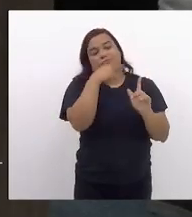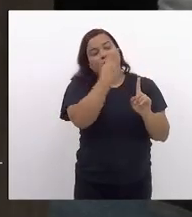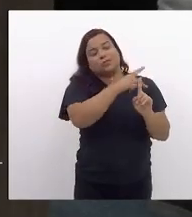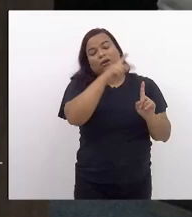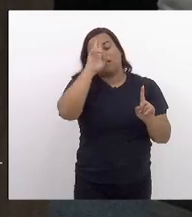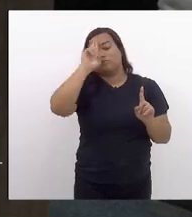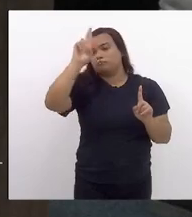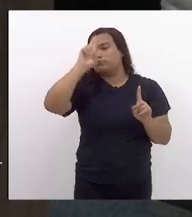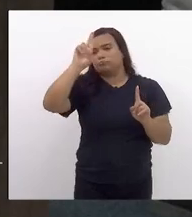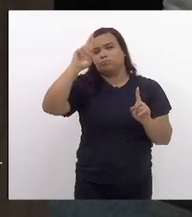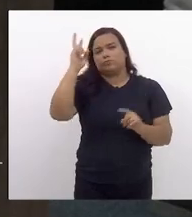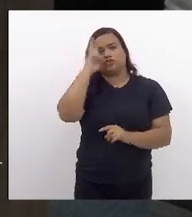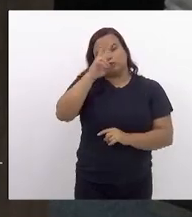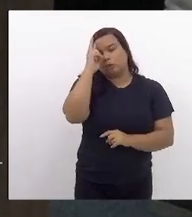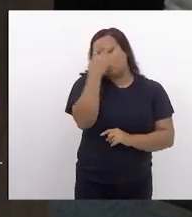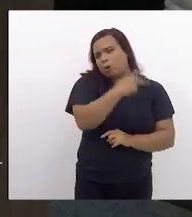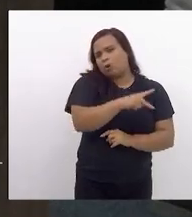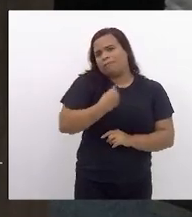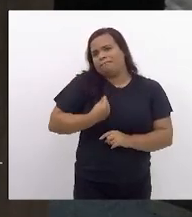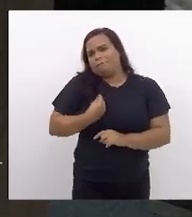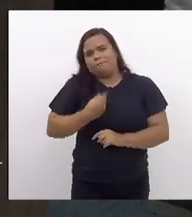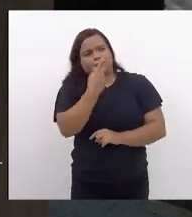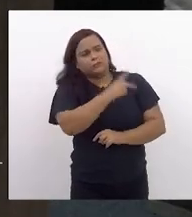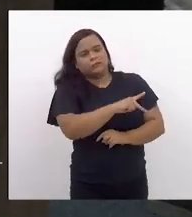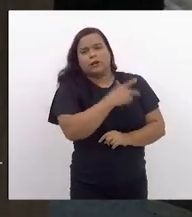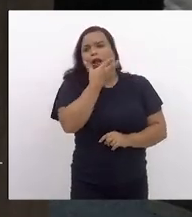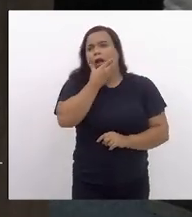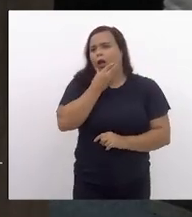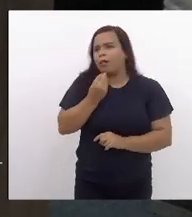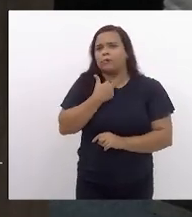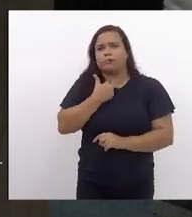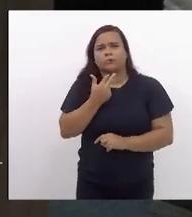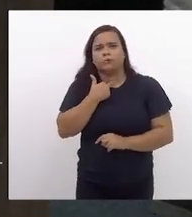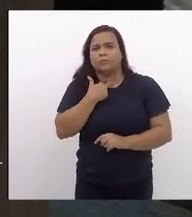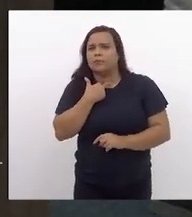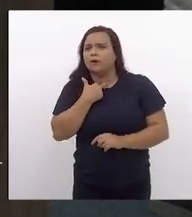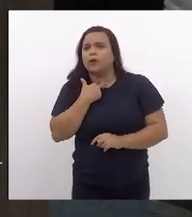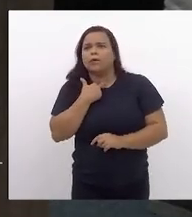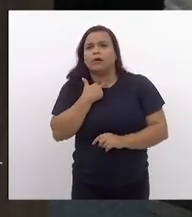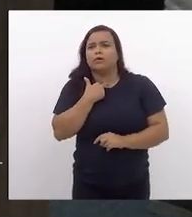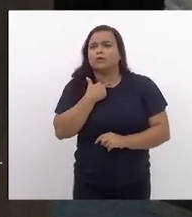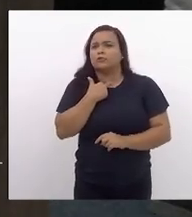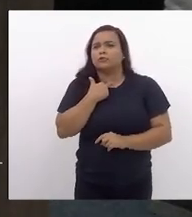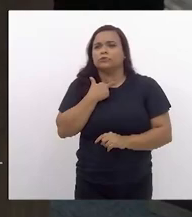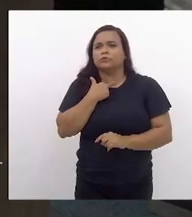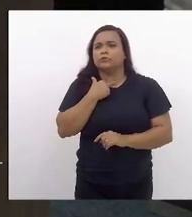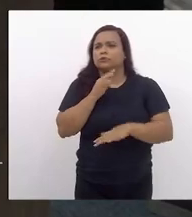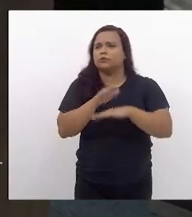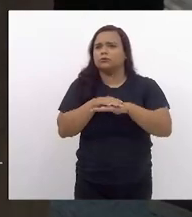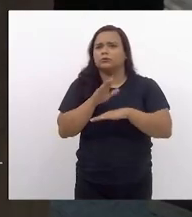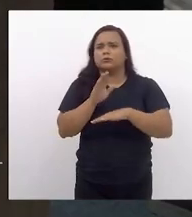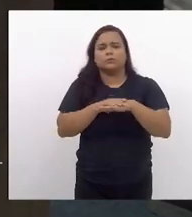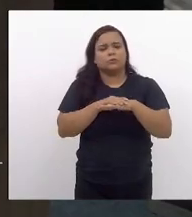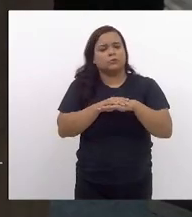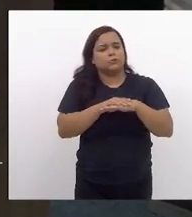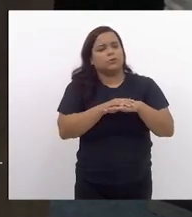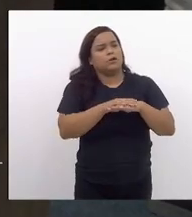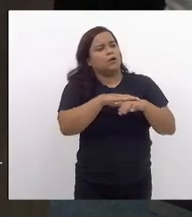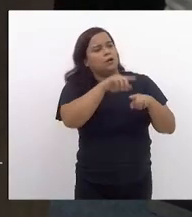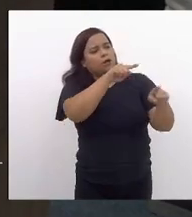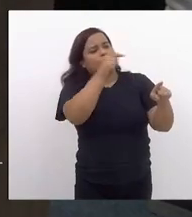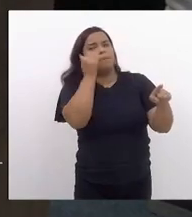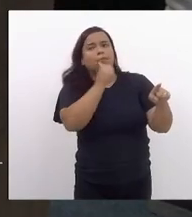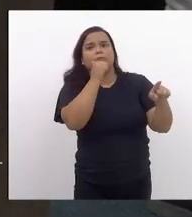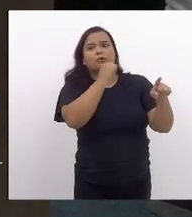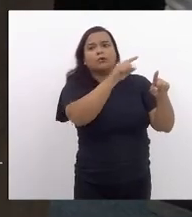própria vida, que os homens não podem procurar um processo de submeter essas mulheres